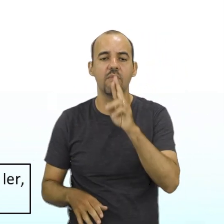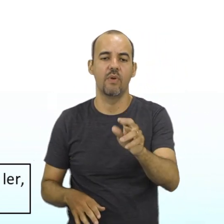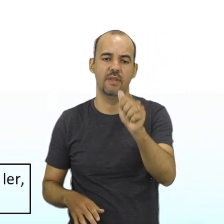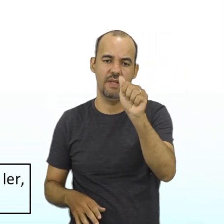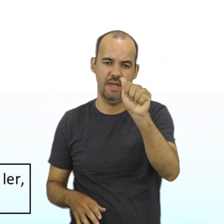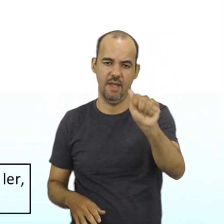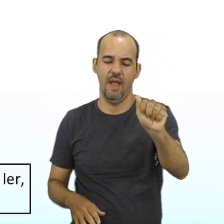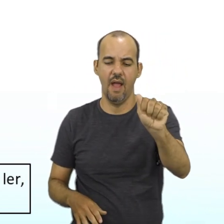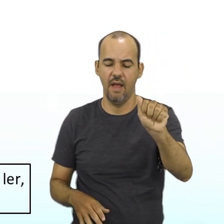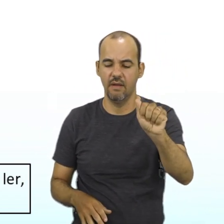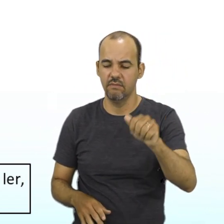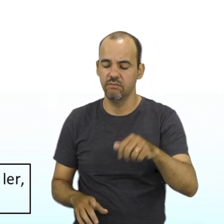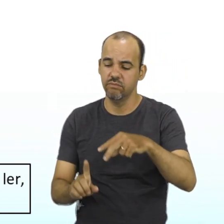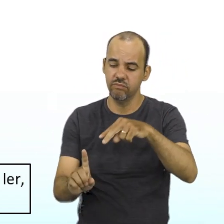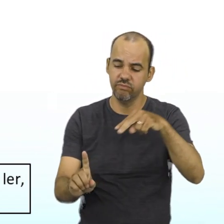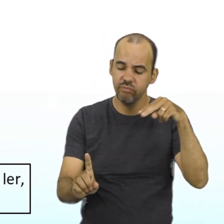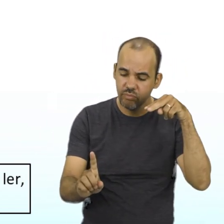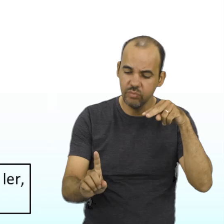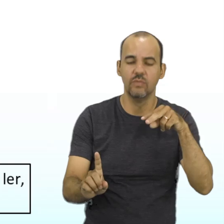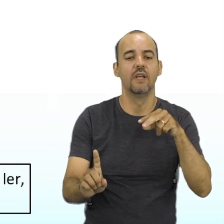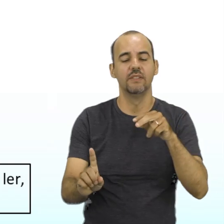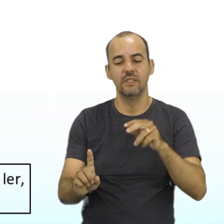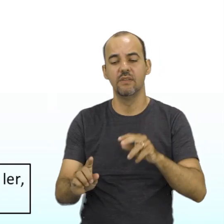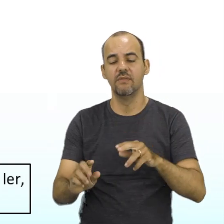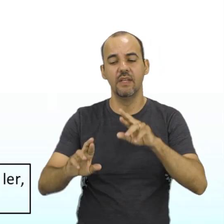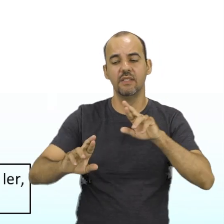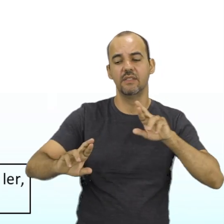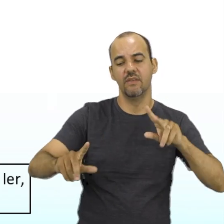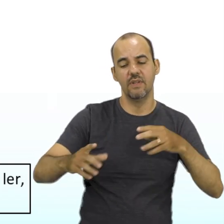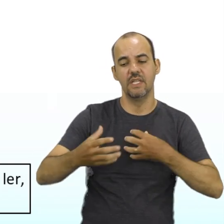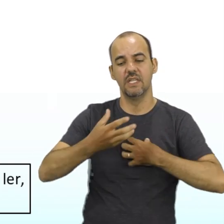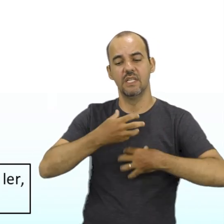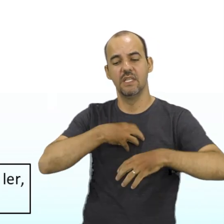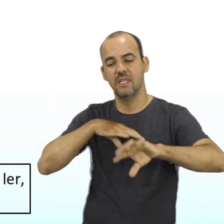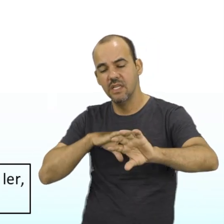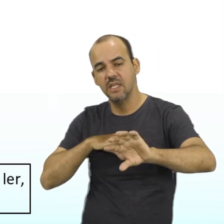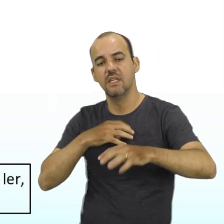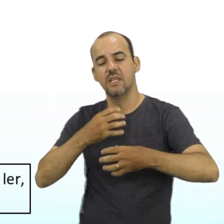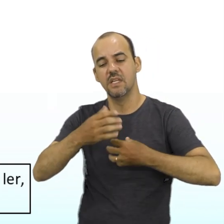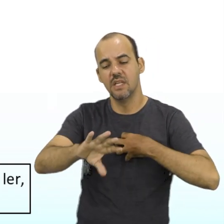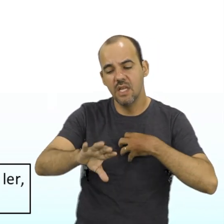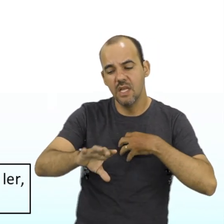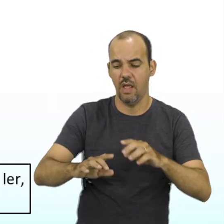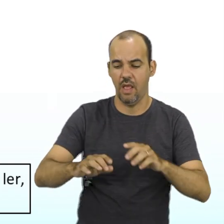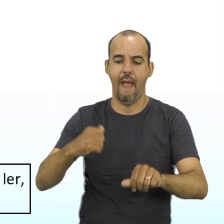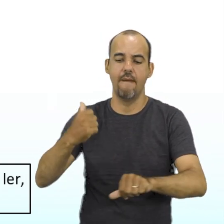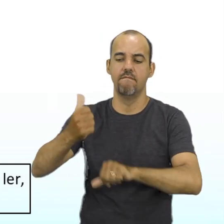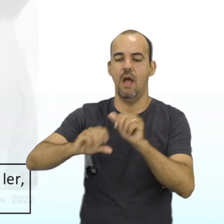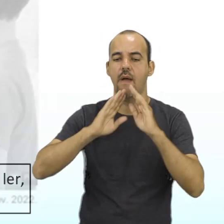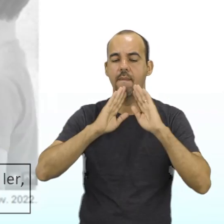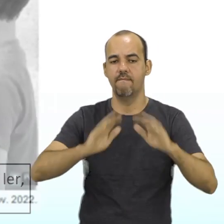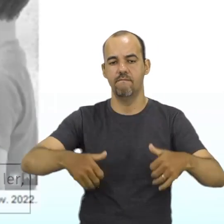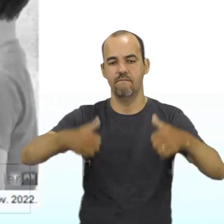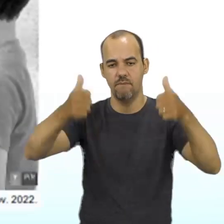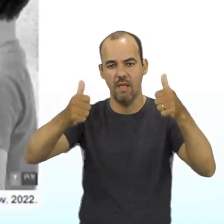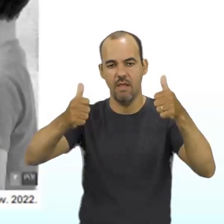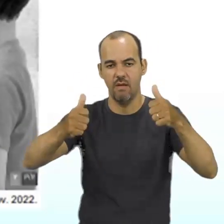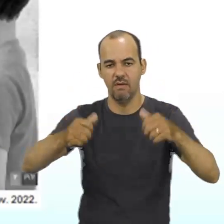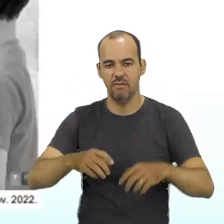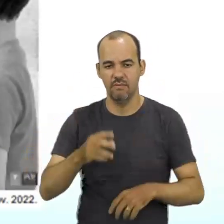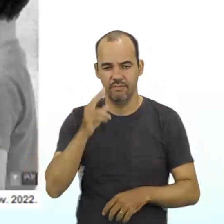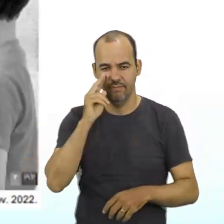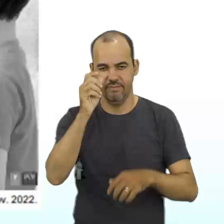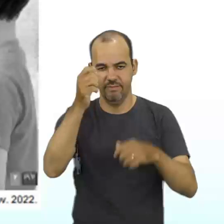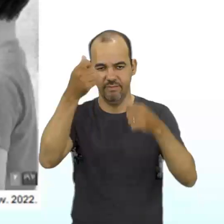letra A mesmo, o olhar diferenciado para o com o outro gera mudança, que é o que tem aqui. A gente pode ver no